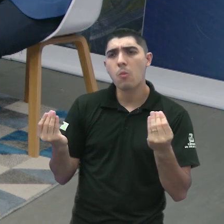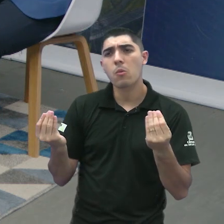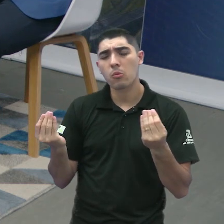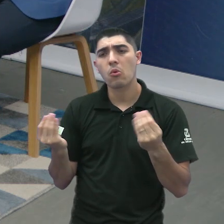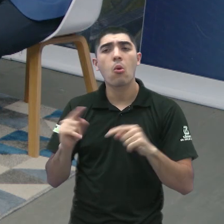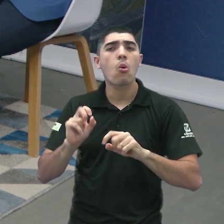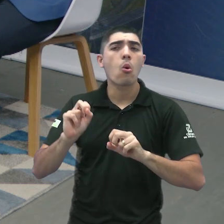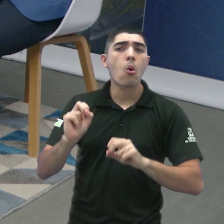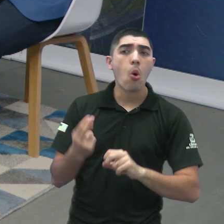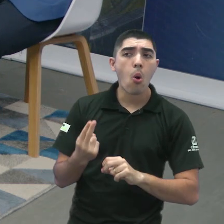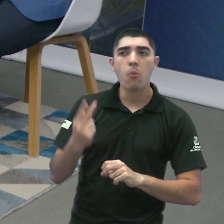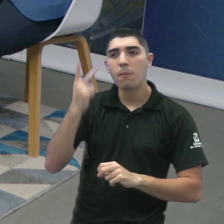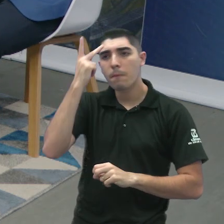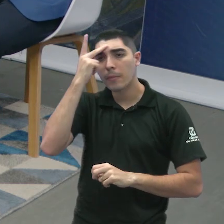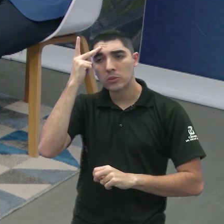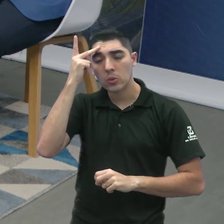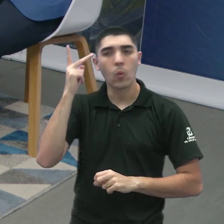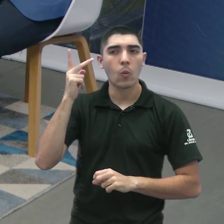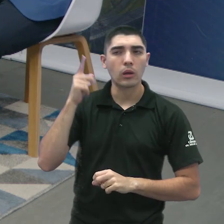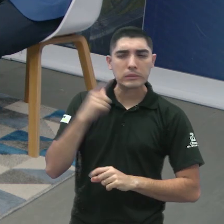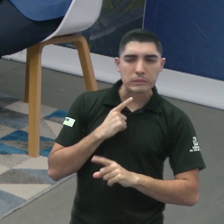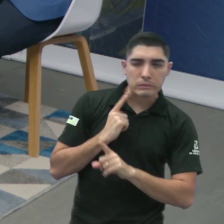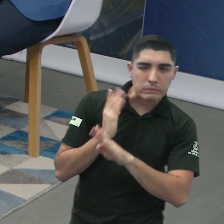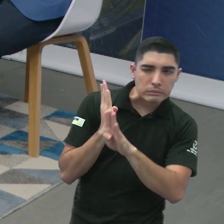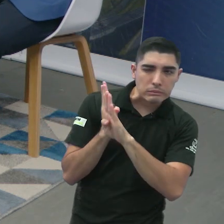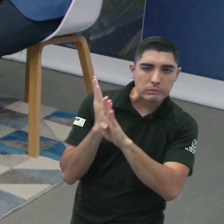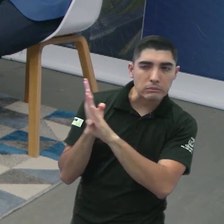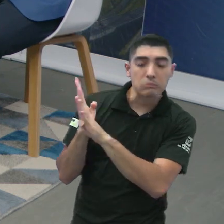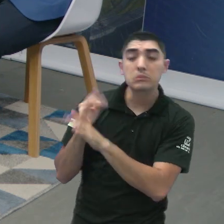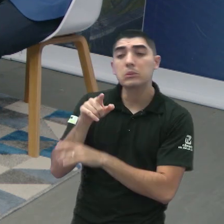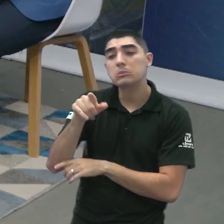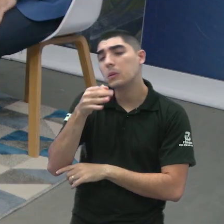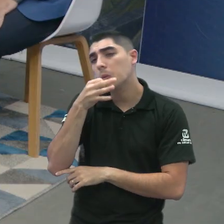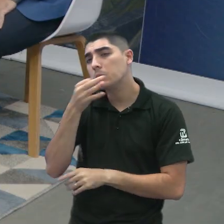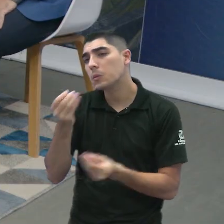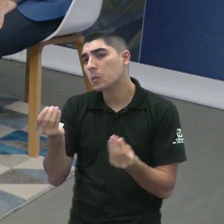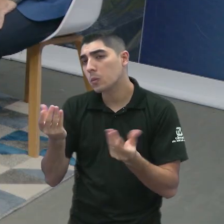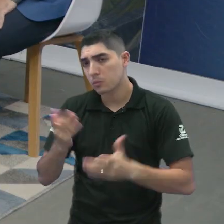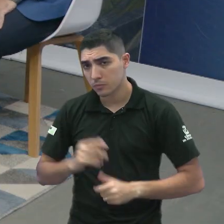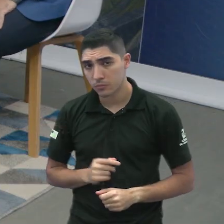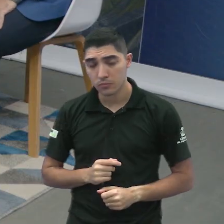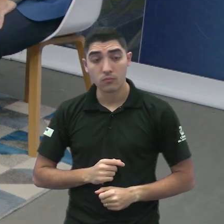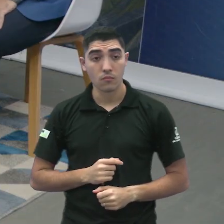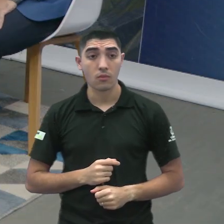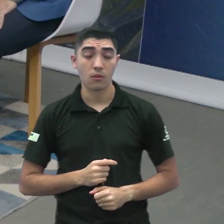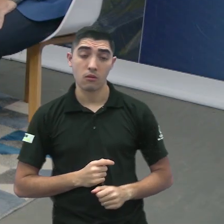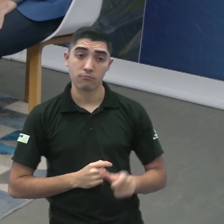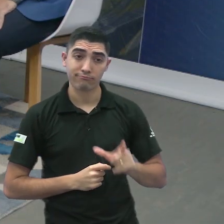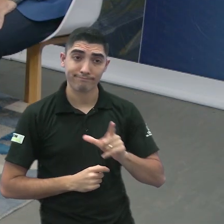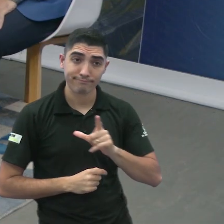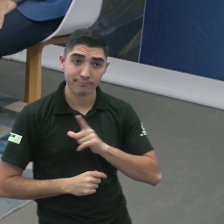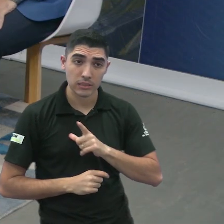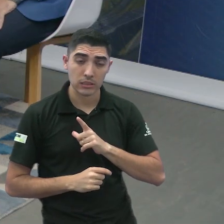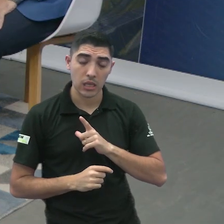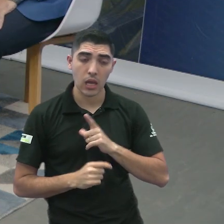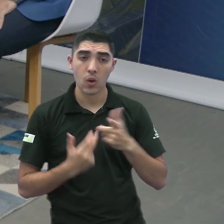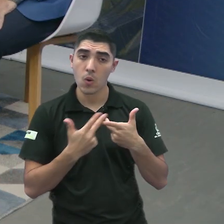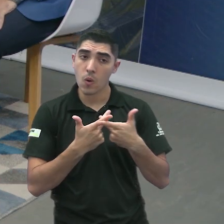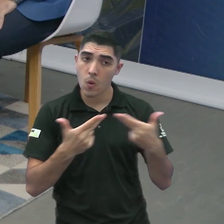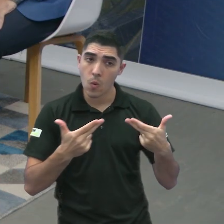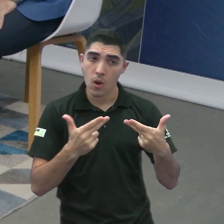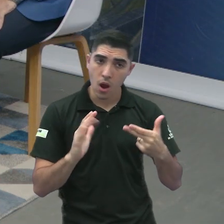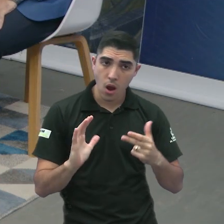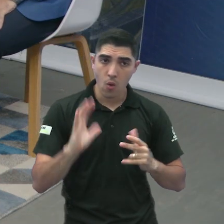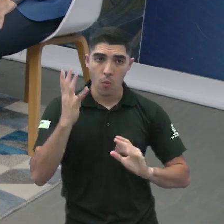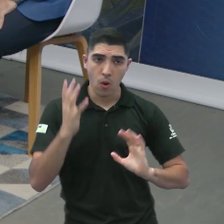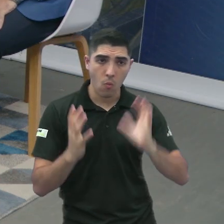de diagnóstico, Como é que o senhor avalia essa questão, dos transtornos? Acho que tem algumas coisas acontecendo. Acho